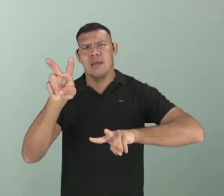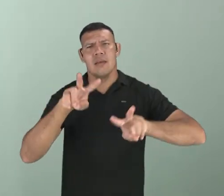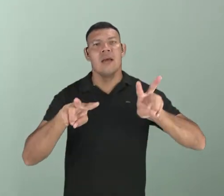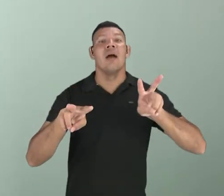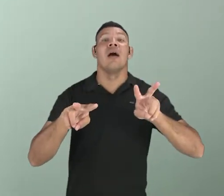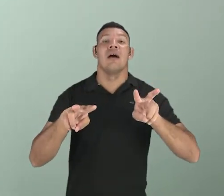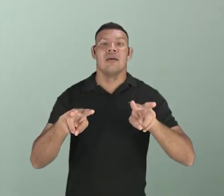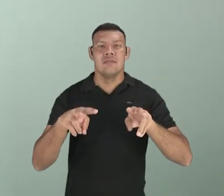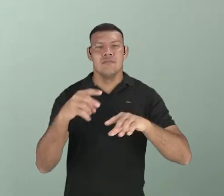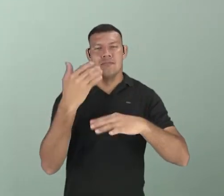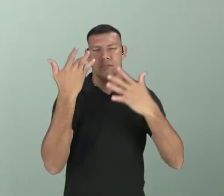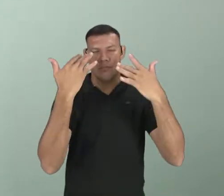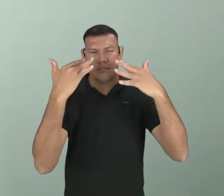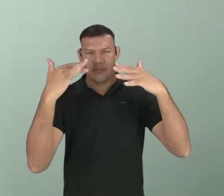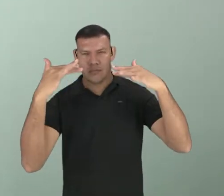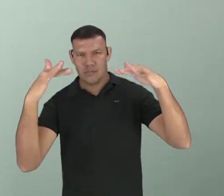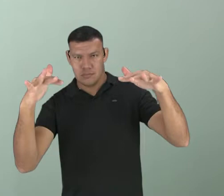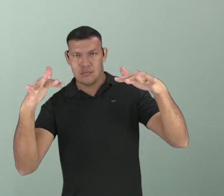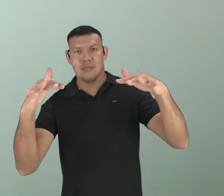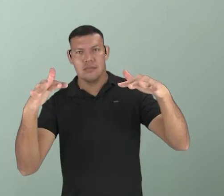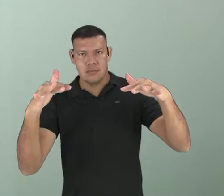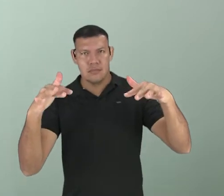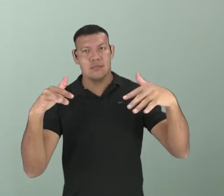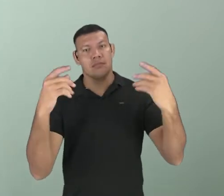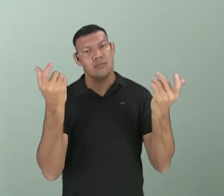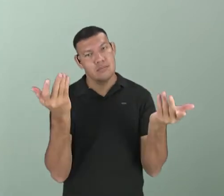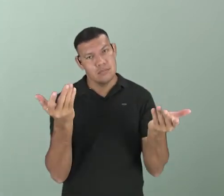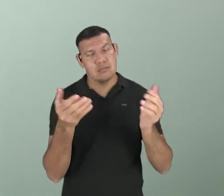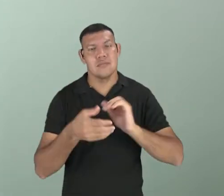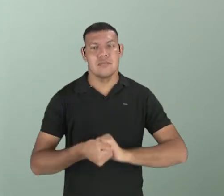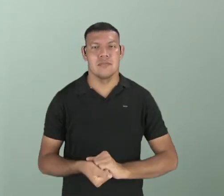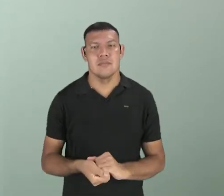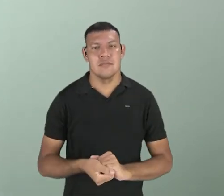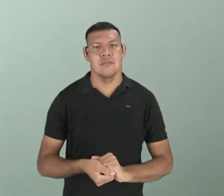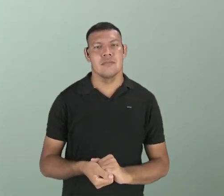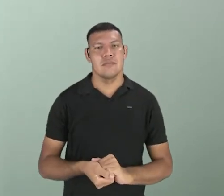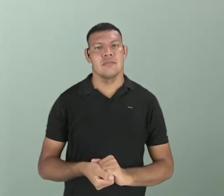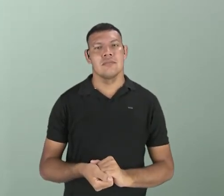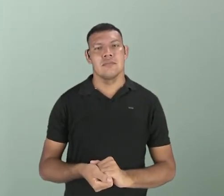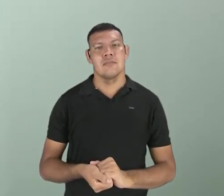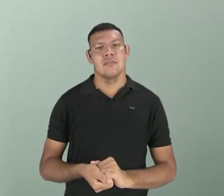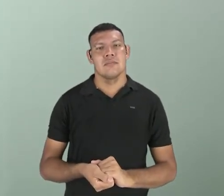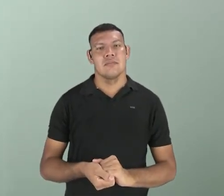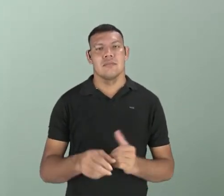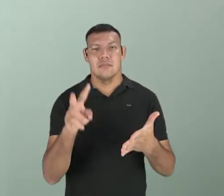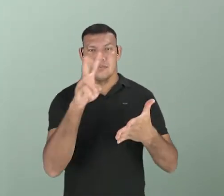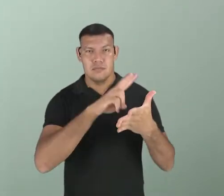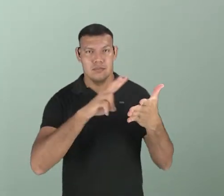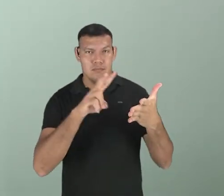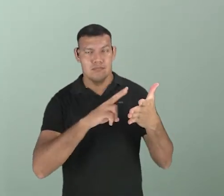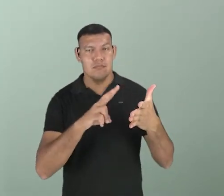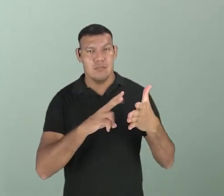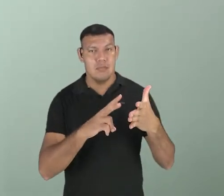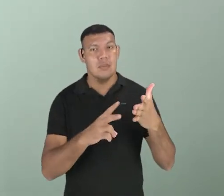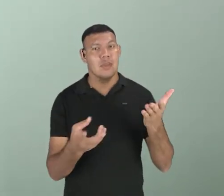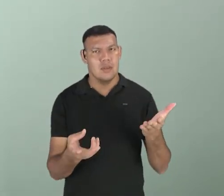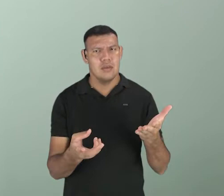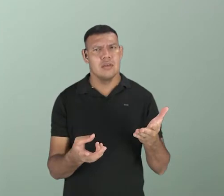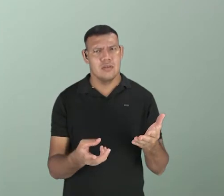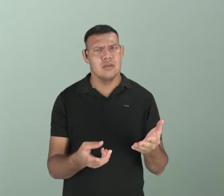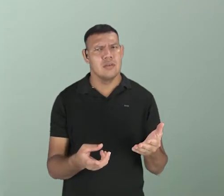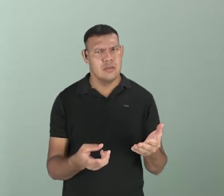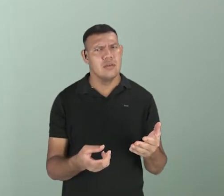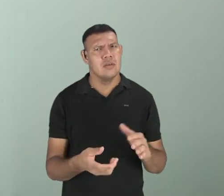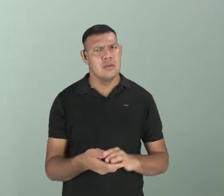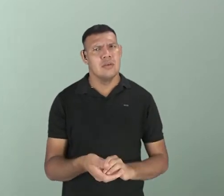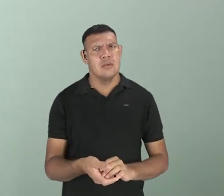para uma paisagem, né? Para o que for, tá certo? Ler está muito além do sentido